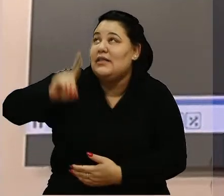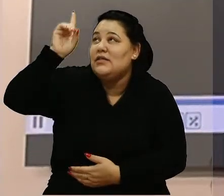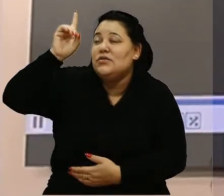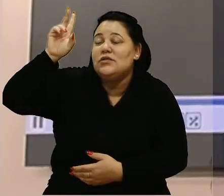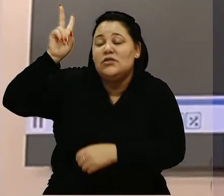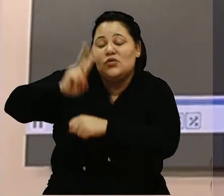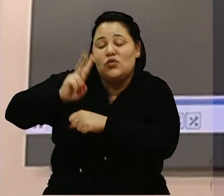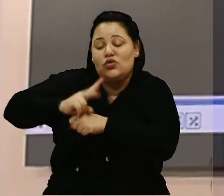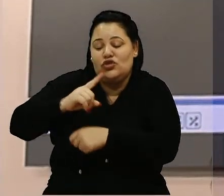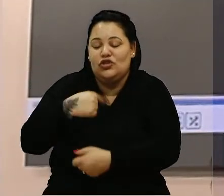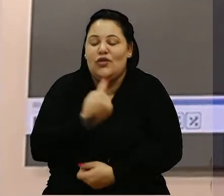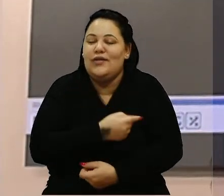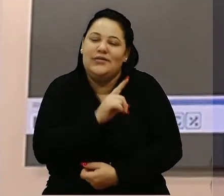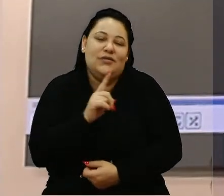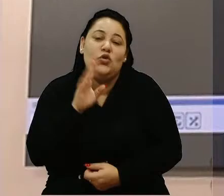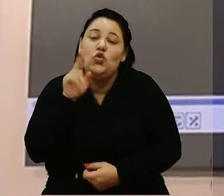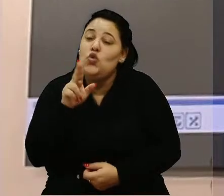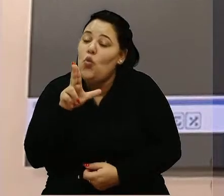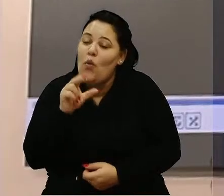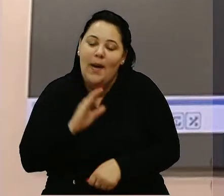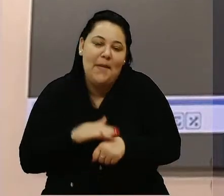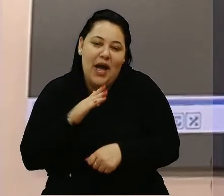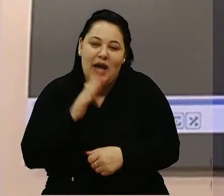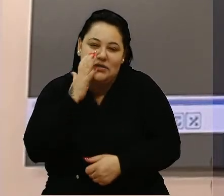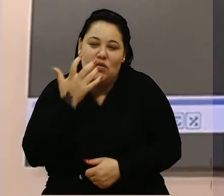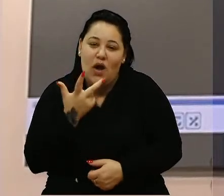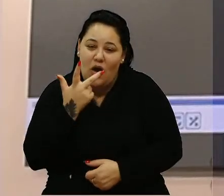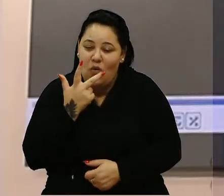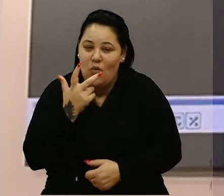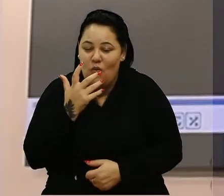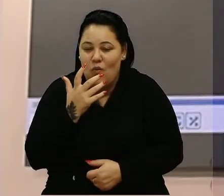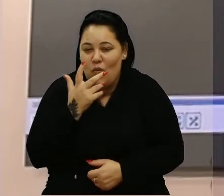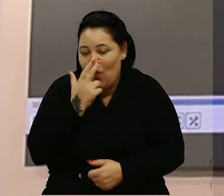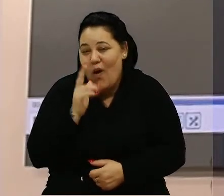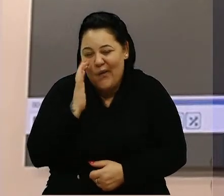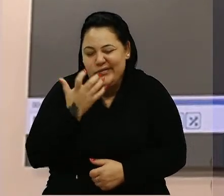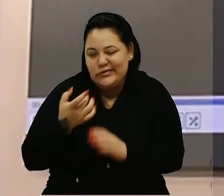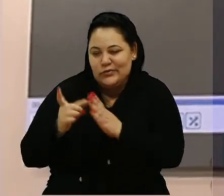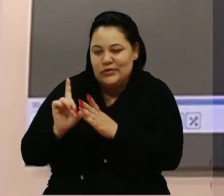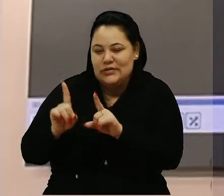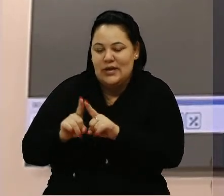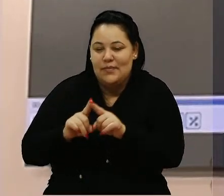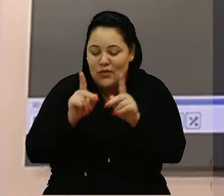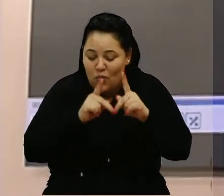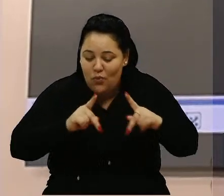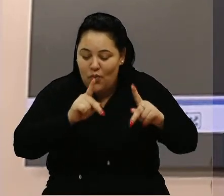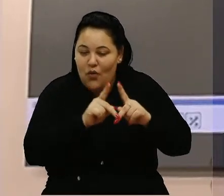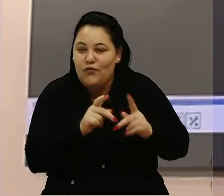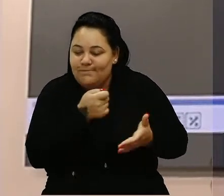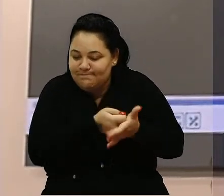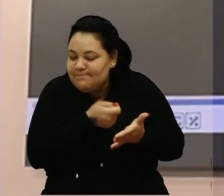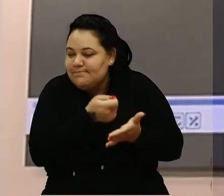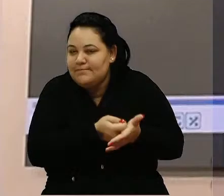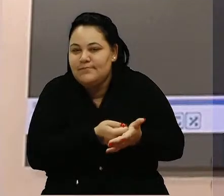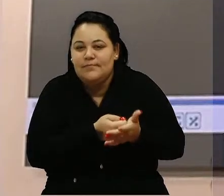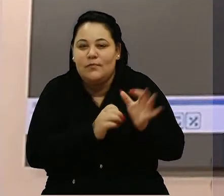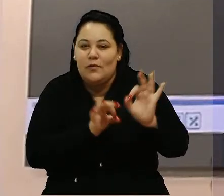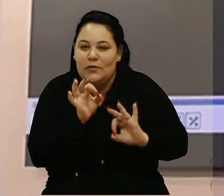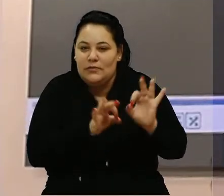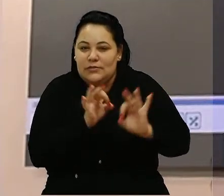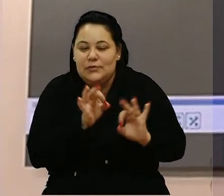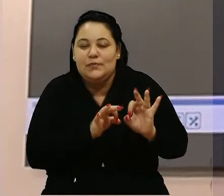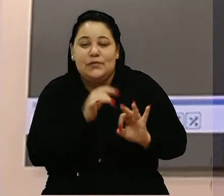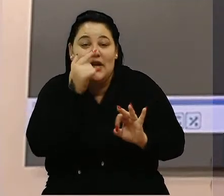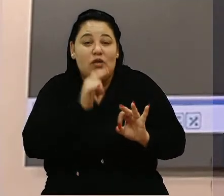que não seja de uma grande dimensão, mas que a gente tenha, né, o povo pelo povo mais preparado nas condições para